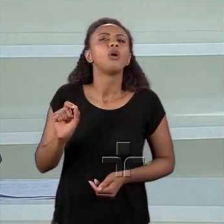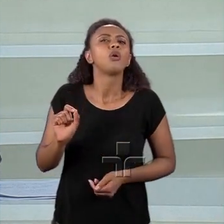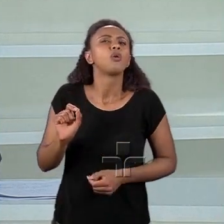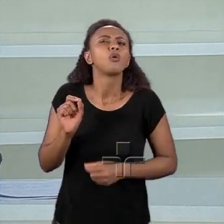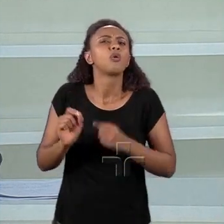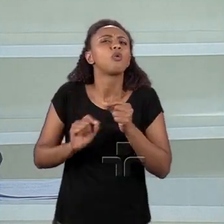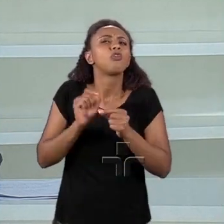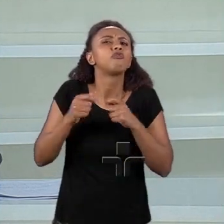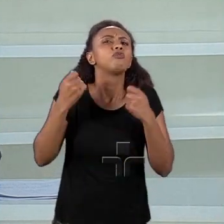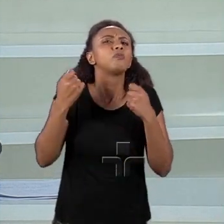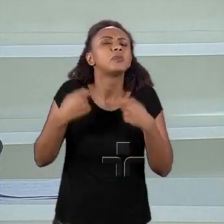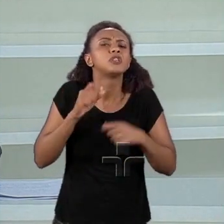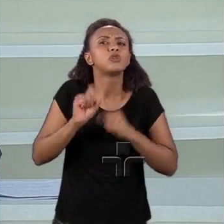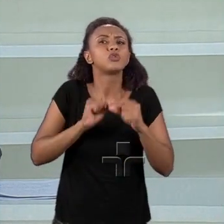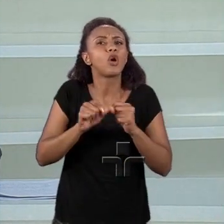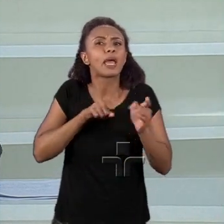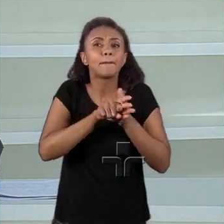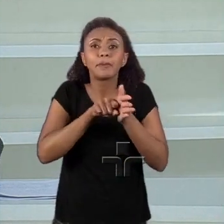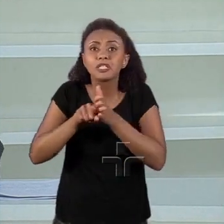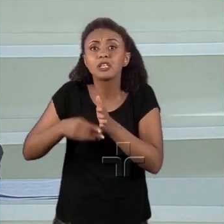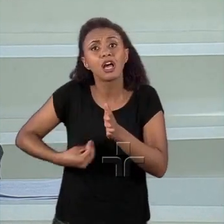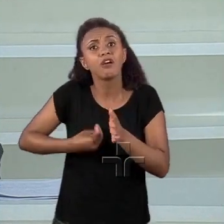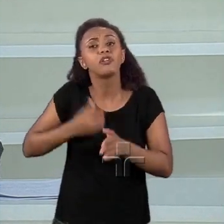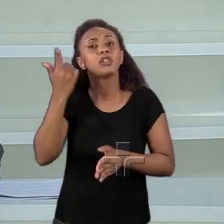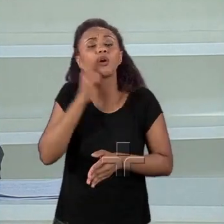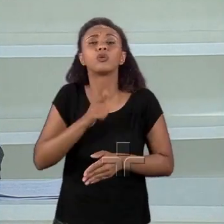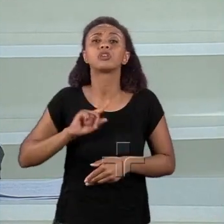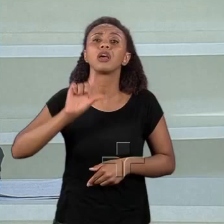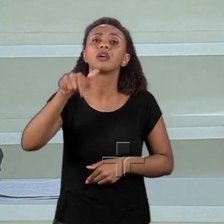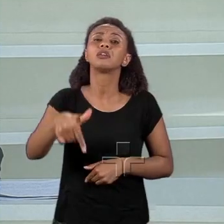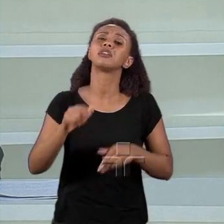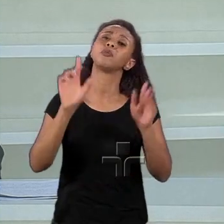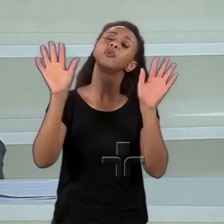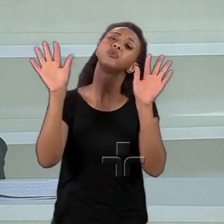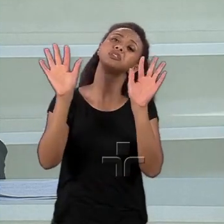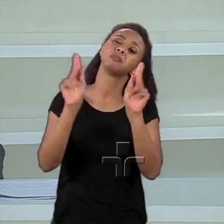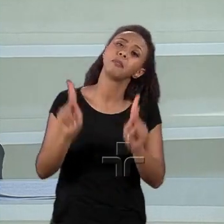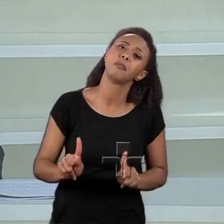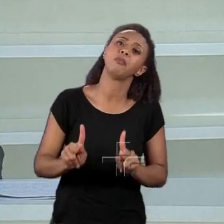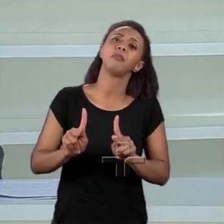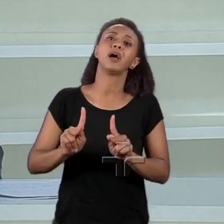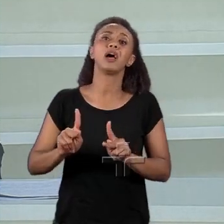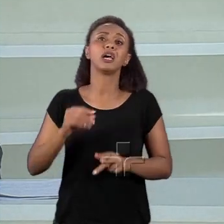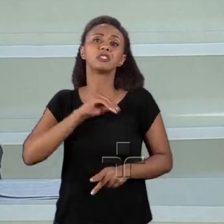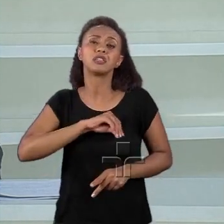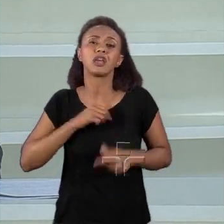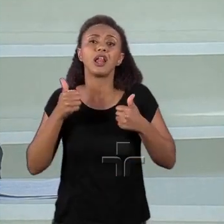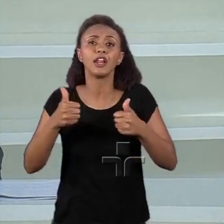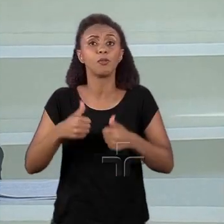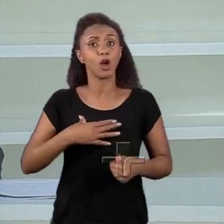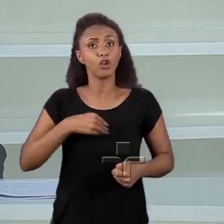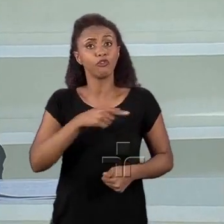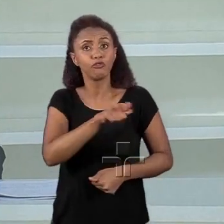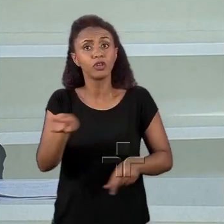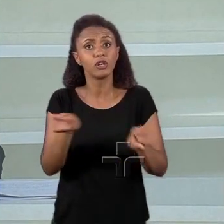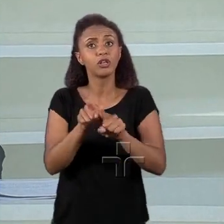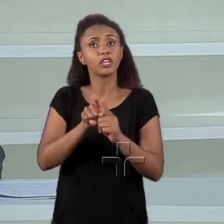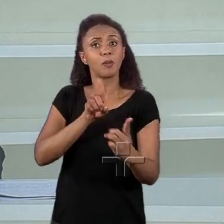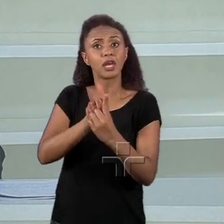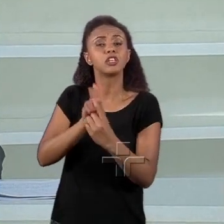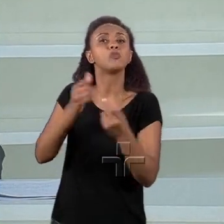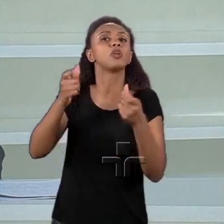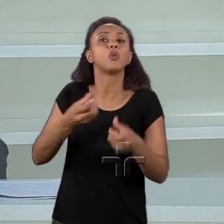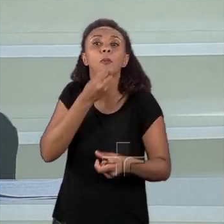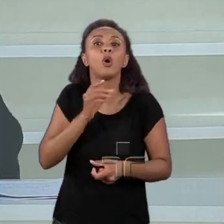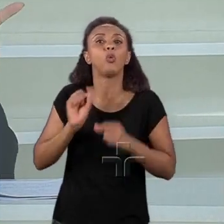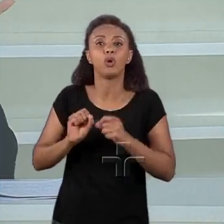vocês possam viver em paz, trabalhar com salário digno e não diferente dos homens, e que os seus filhos possam ser bem atendidos nas escolas,